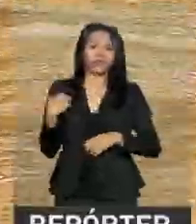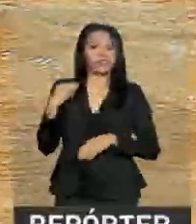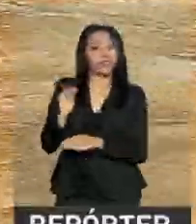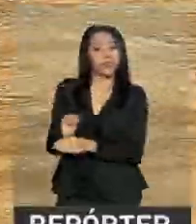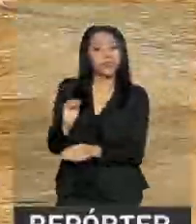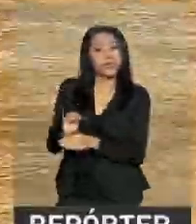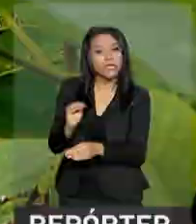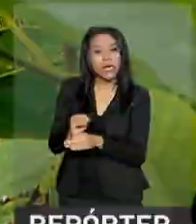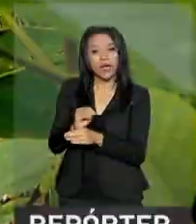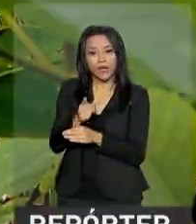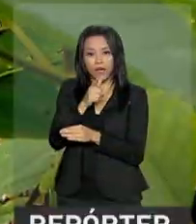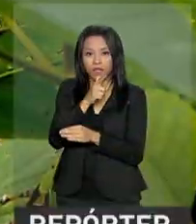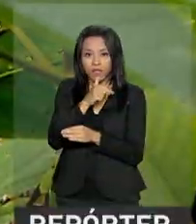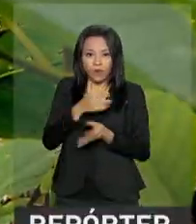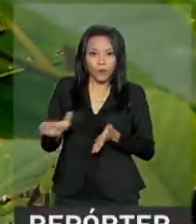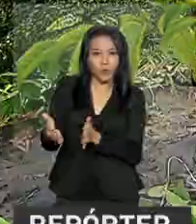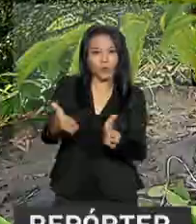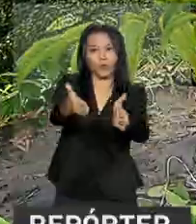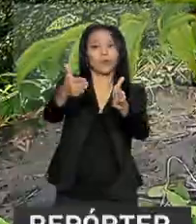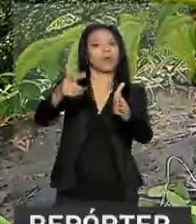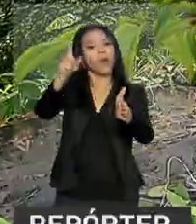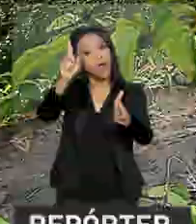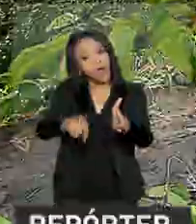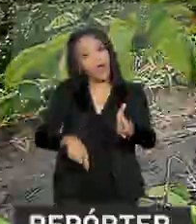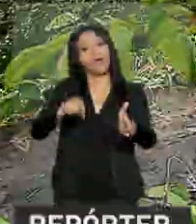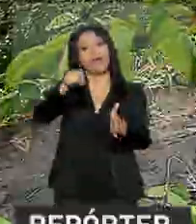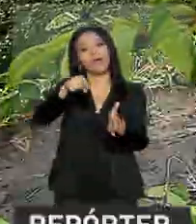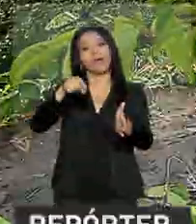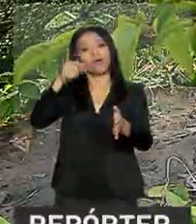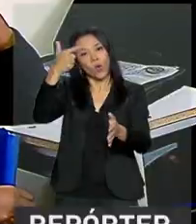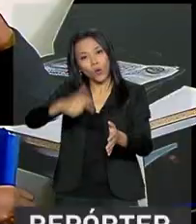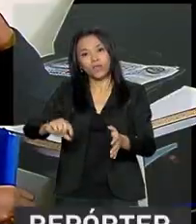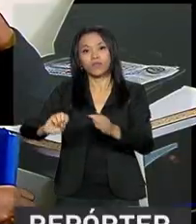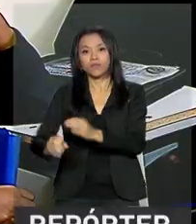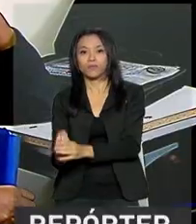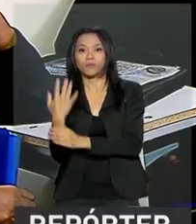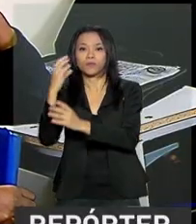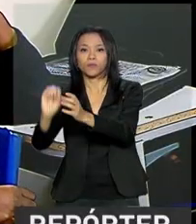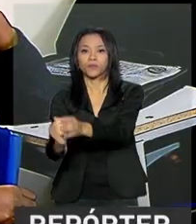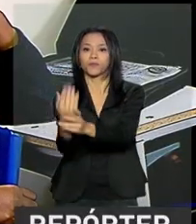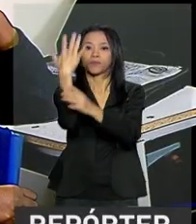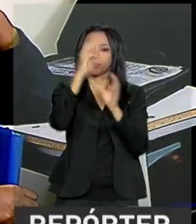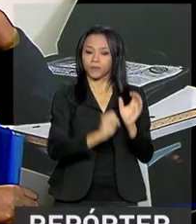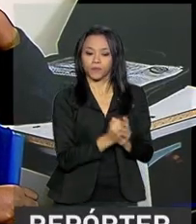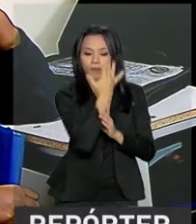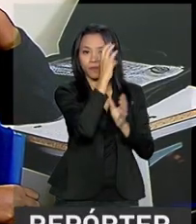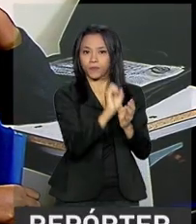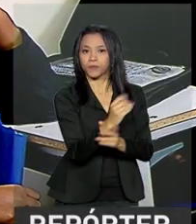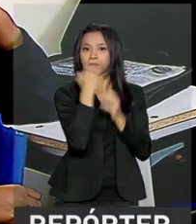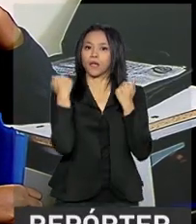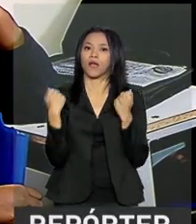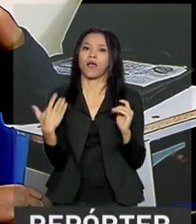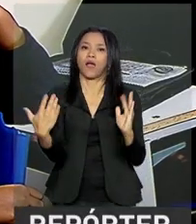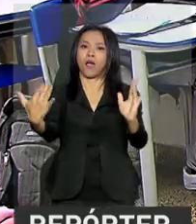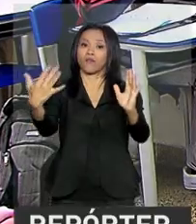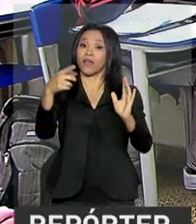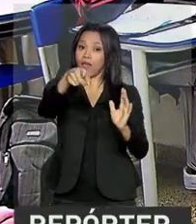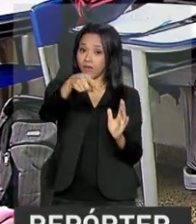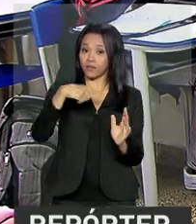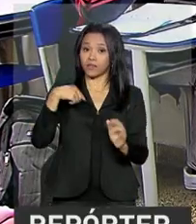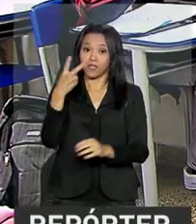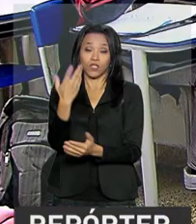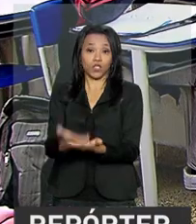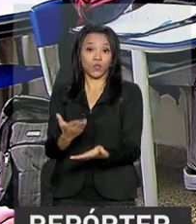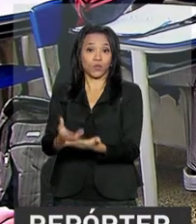as nascentes é incentivar e praticar o reflorestamento lição que essa turma do 2º ano do ensino médio de uma escola